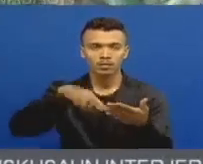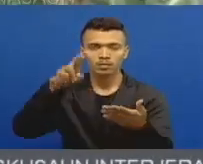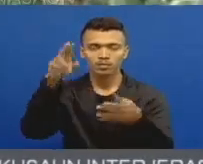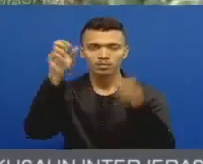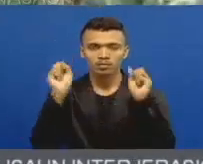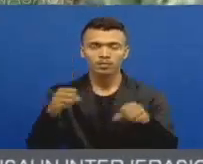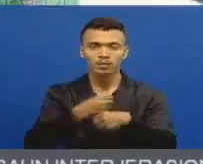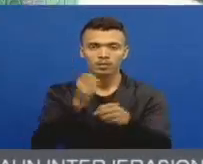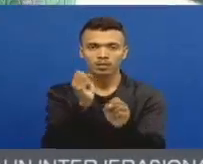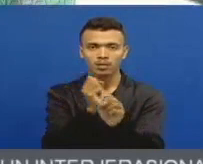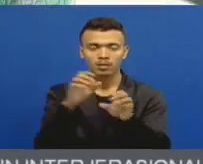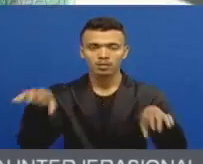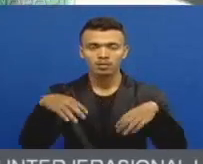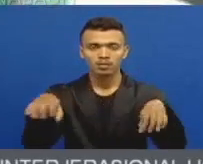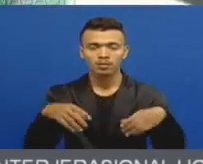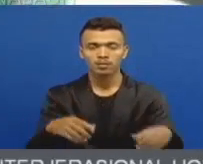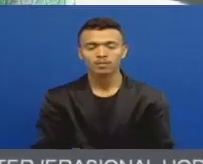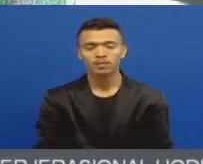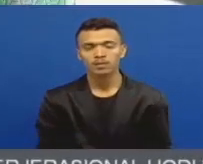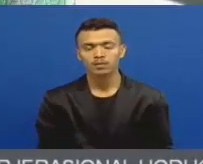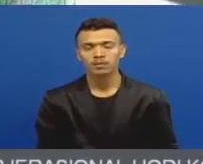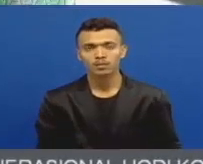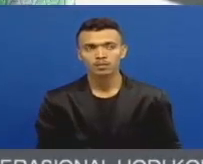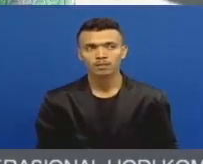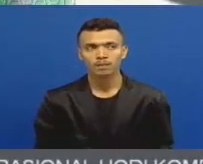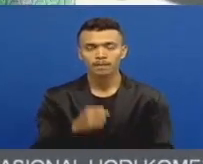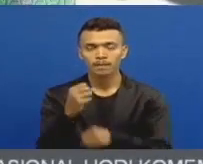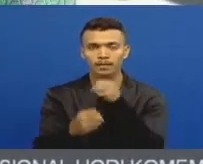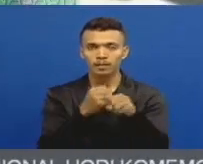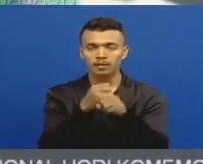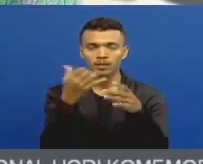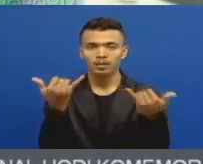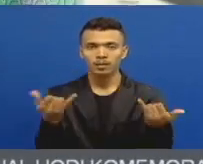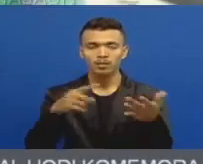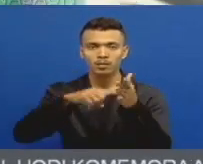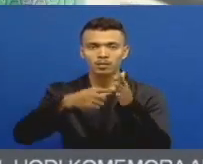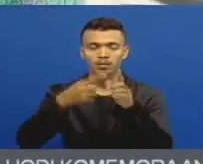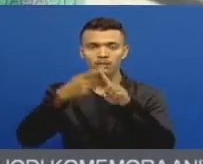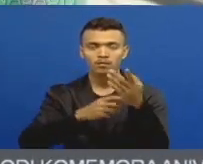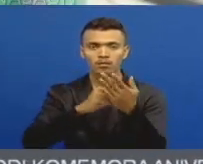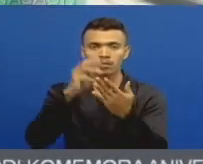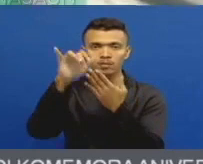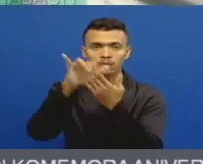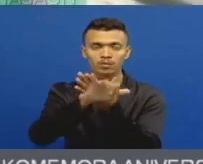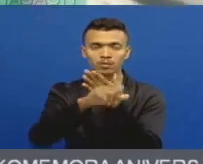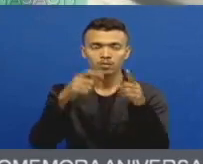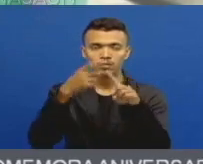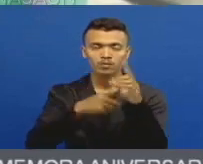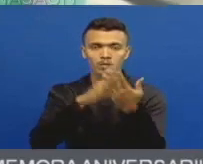halo servisu. Fina inda ne katak, ahu si fulan zuilu to dezembro ne, resistu